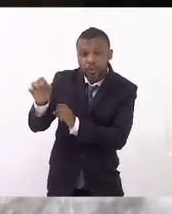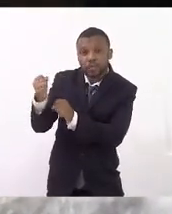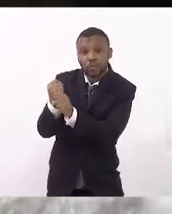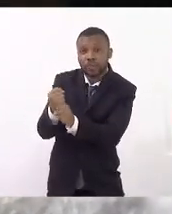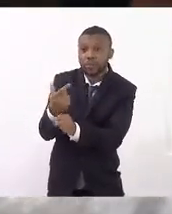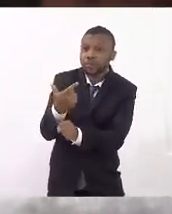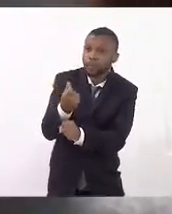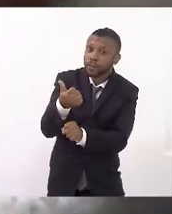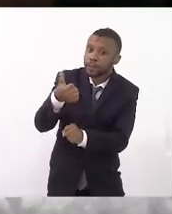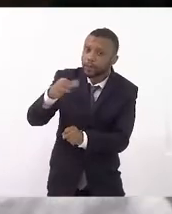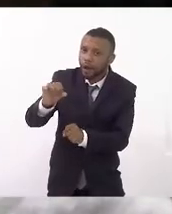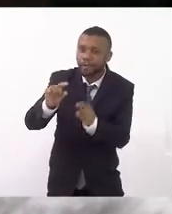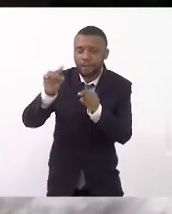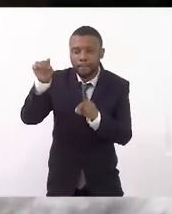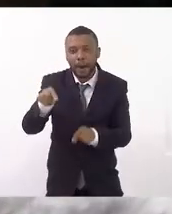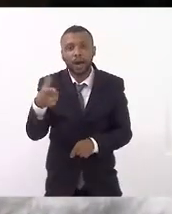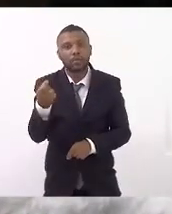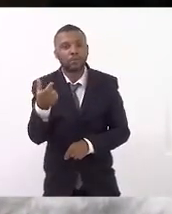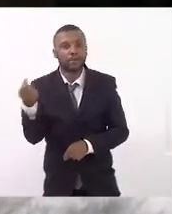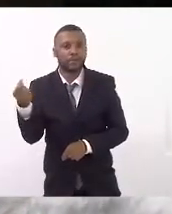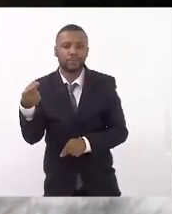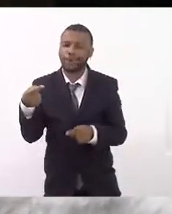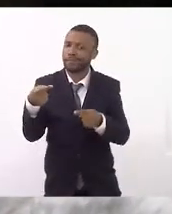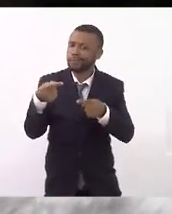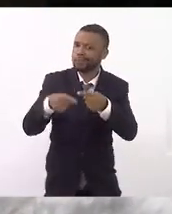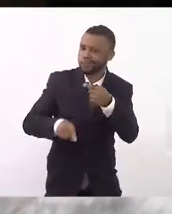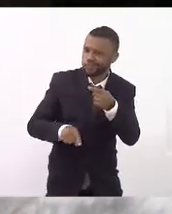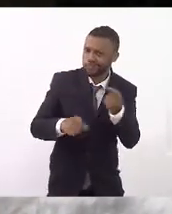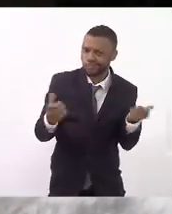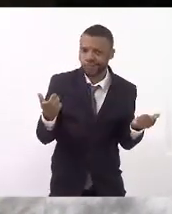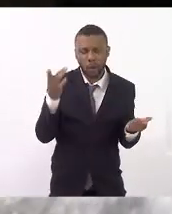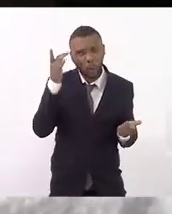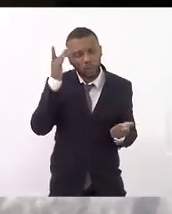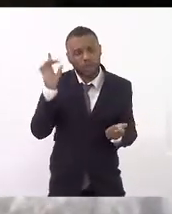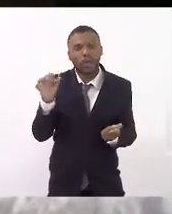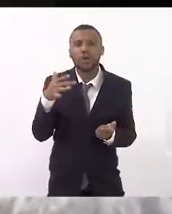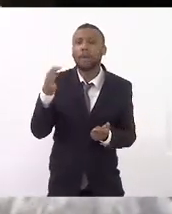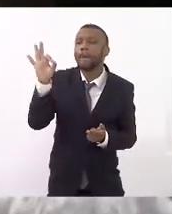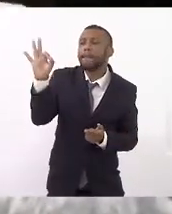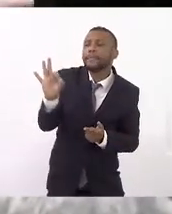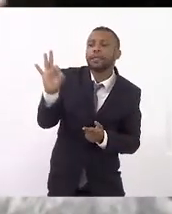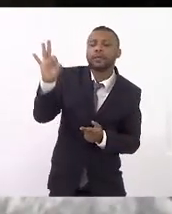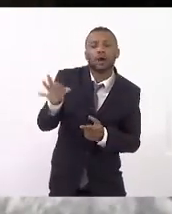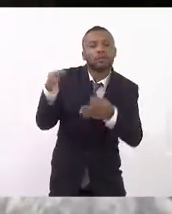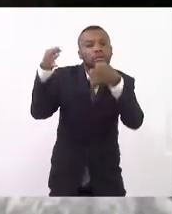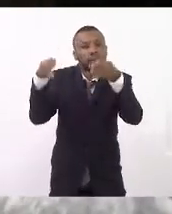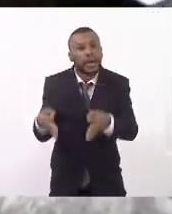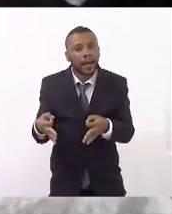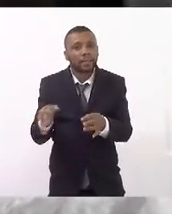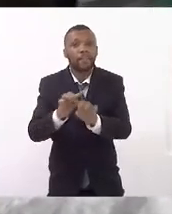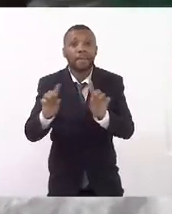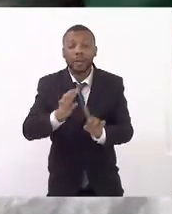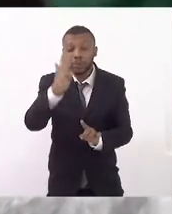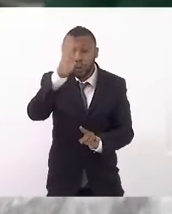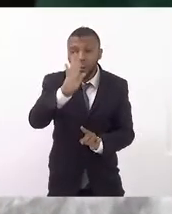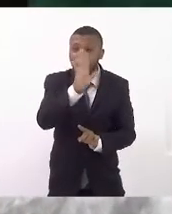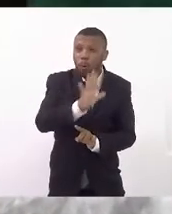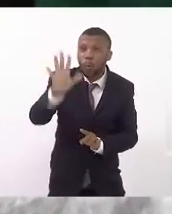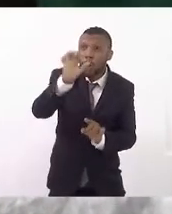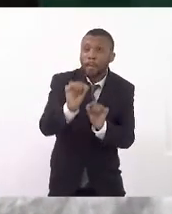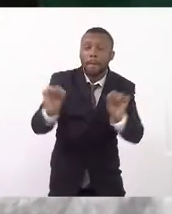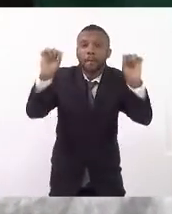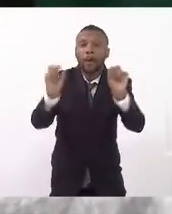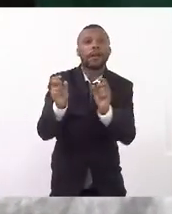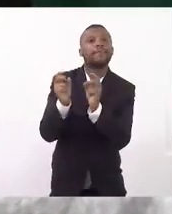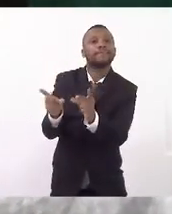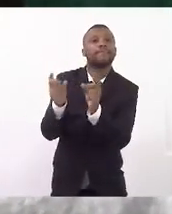Né? É uma contradição. Eu não sei o percentual de cabeça, você está estudando a matéria, mas o Brasil certamente importa mais de